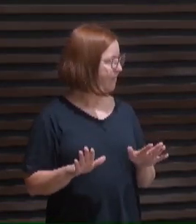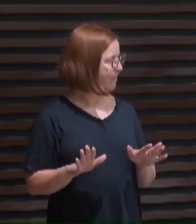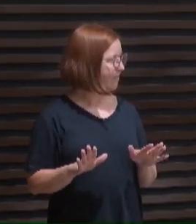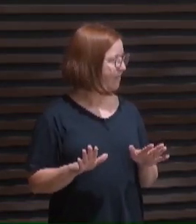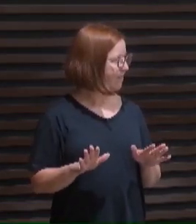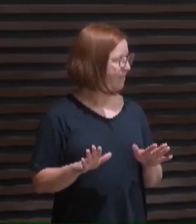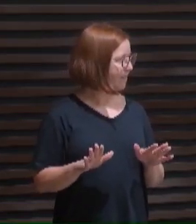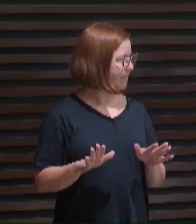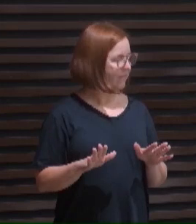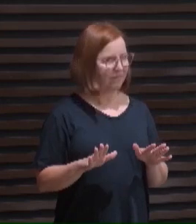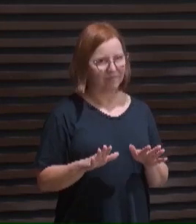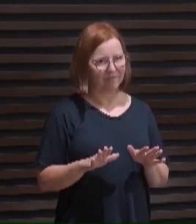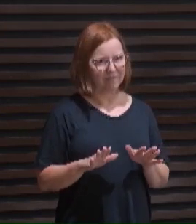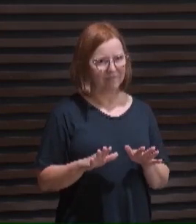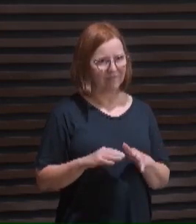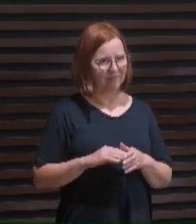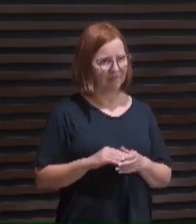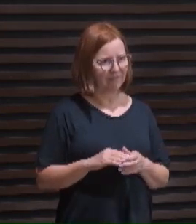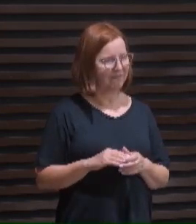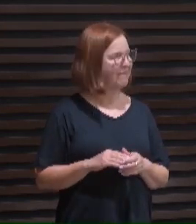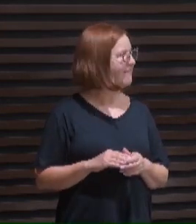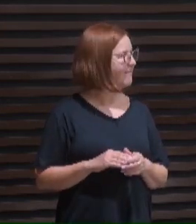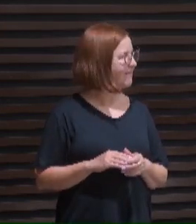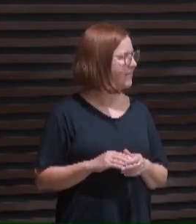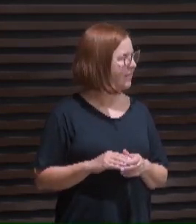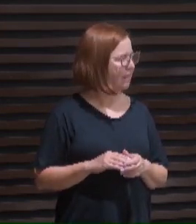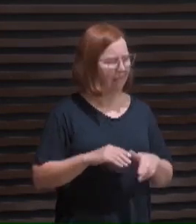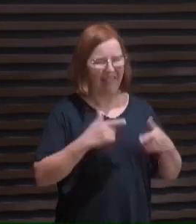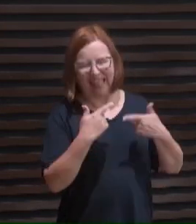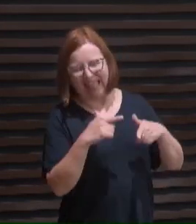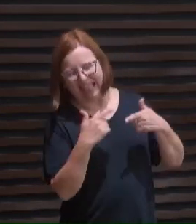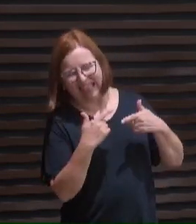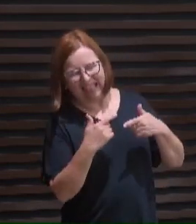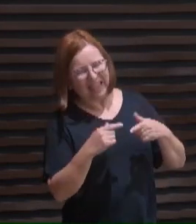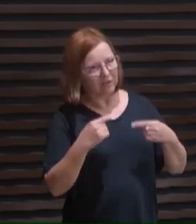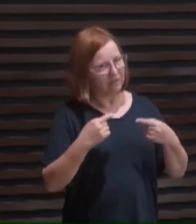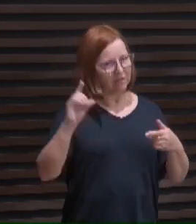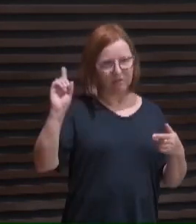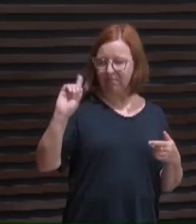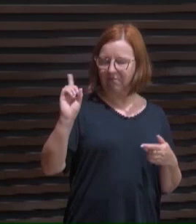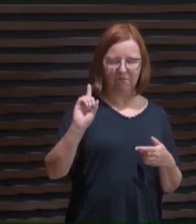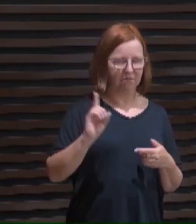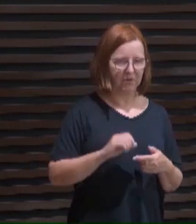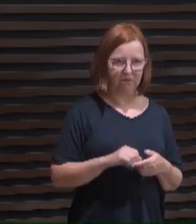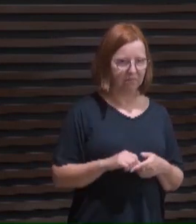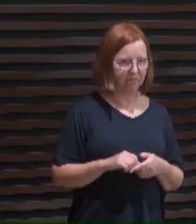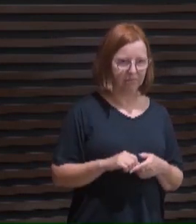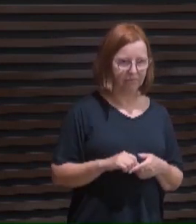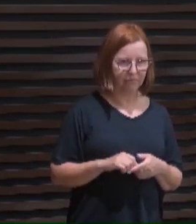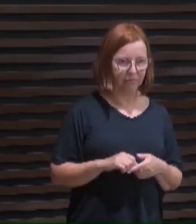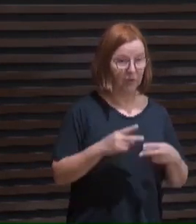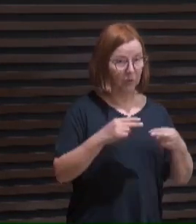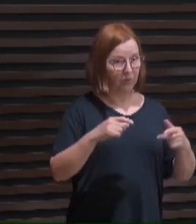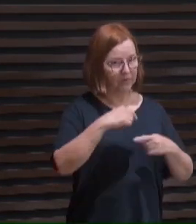de xisto, de deboches. A terra é santa. Não